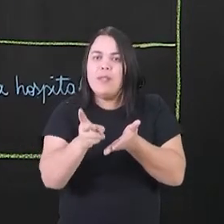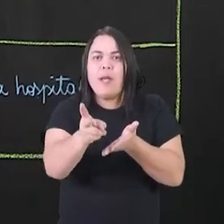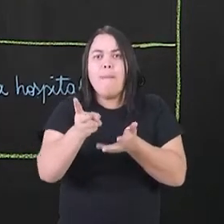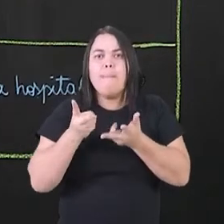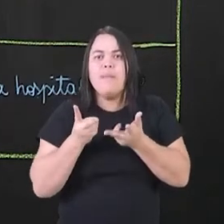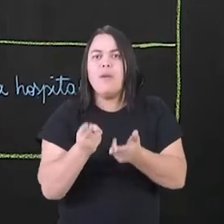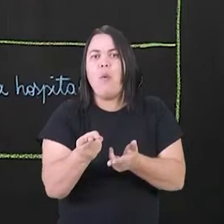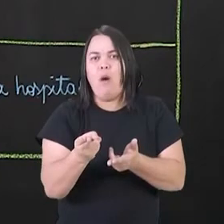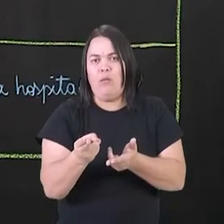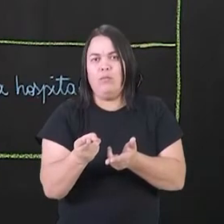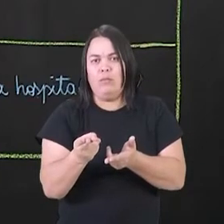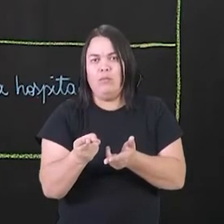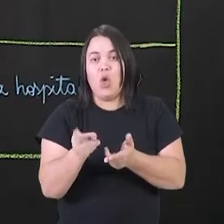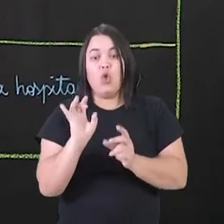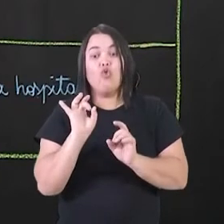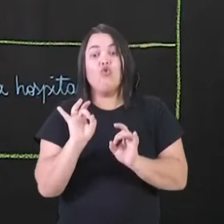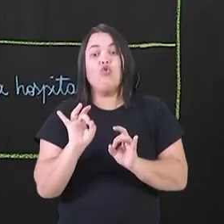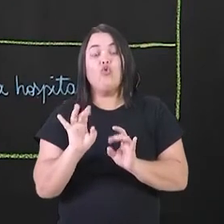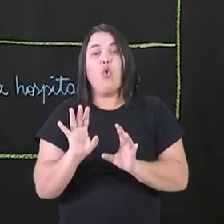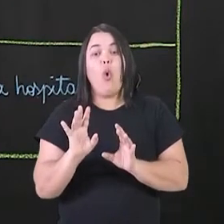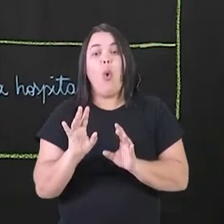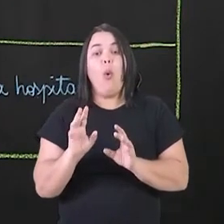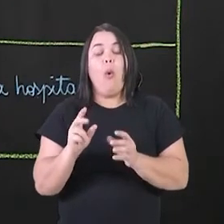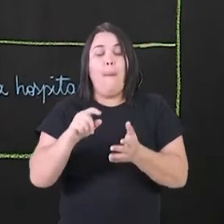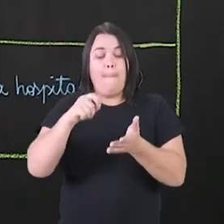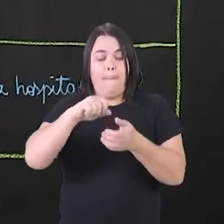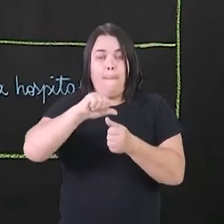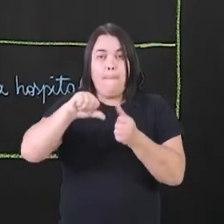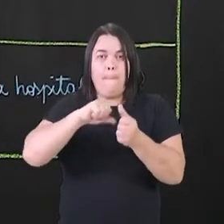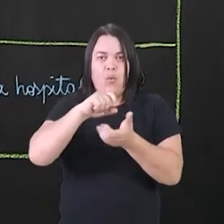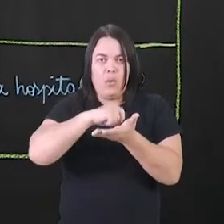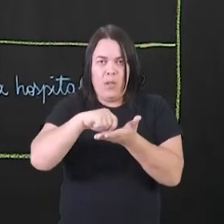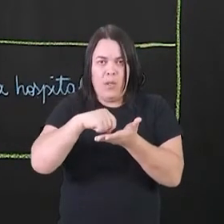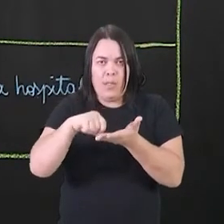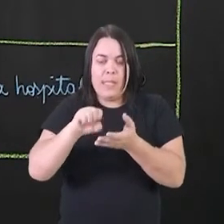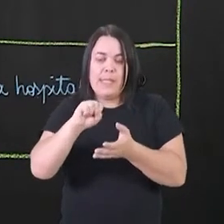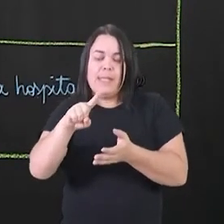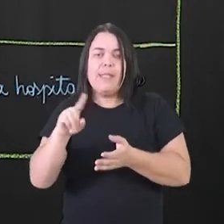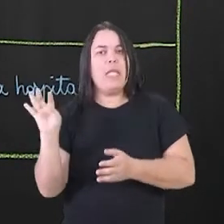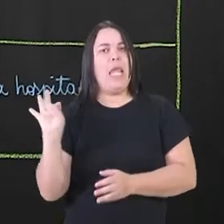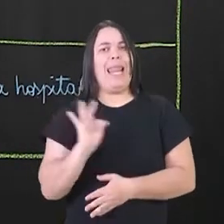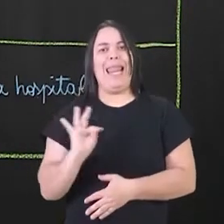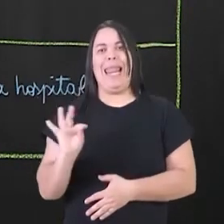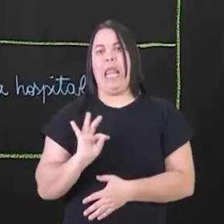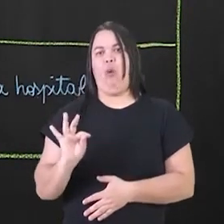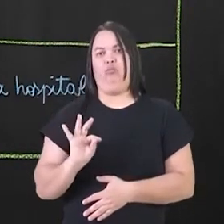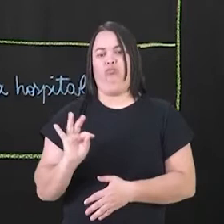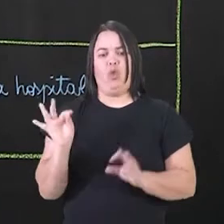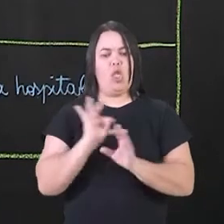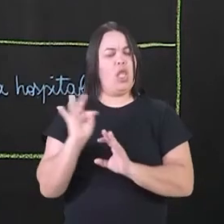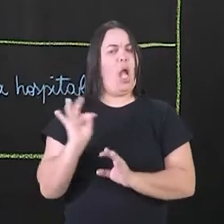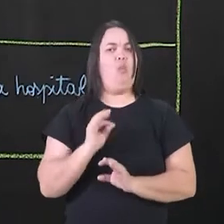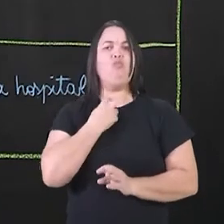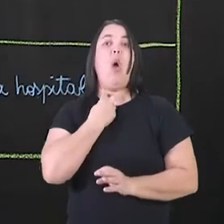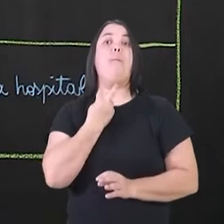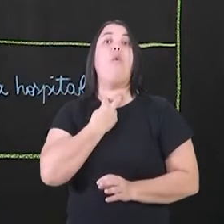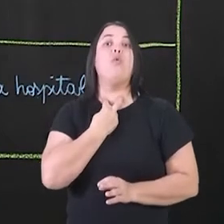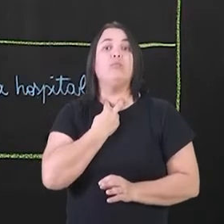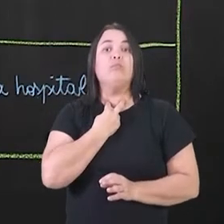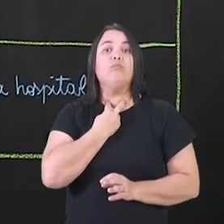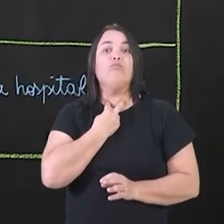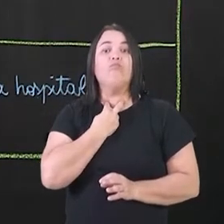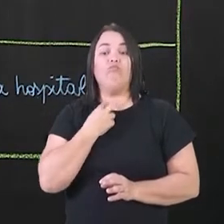para todo mundo. Ele só vai mudar, claro, se você for negar. Quiser dizer não pode, não